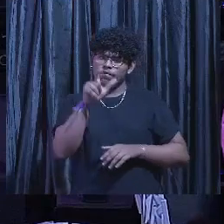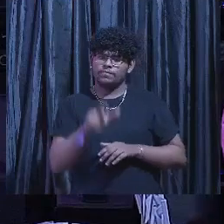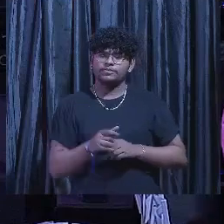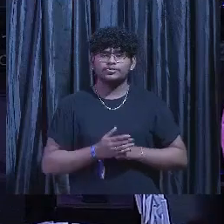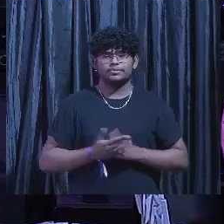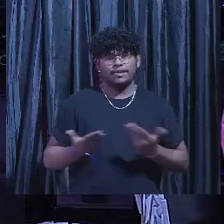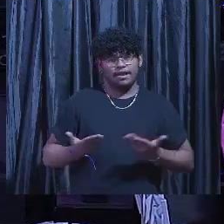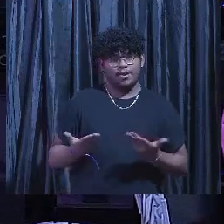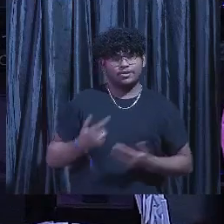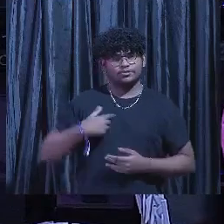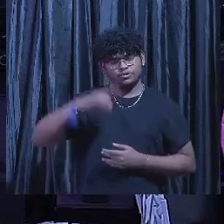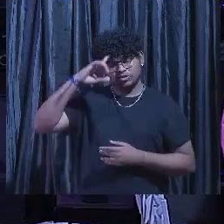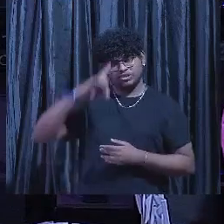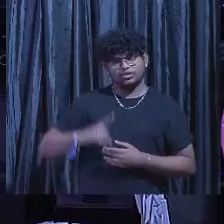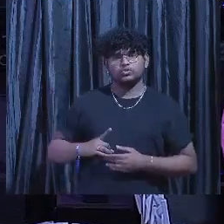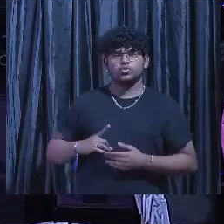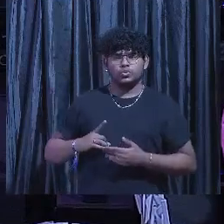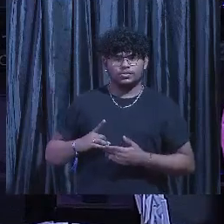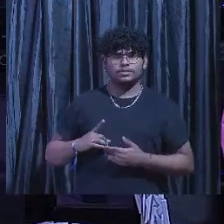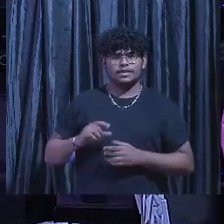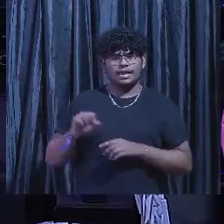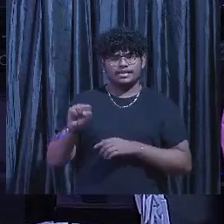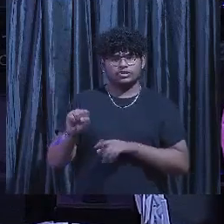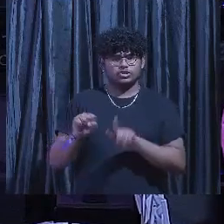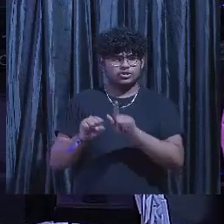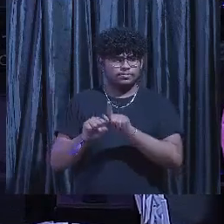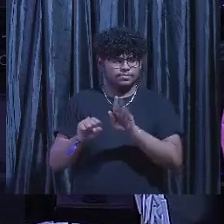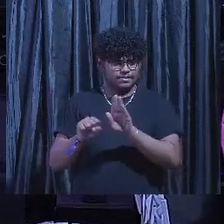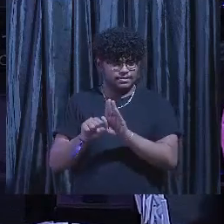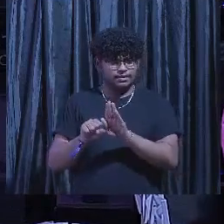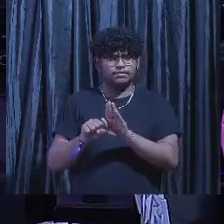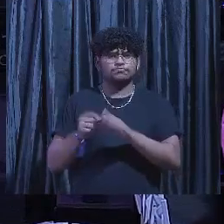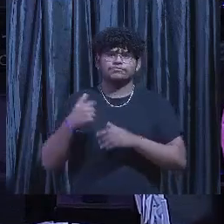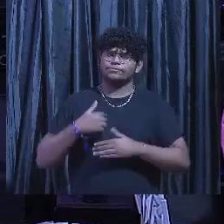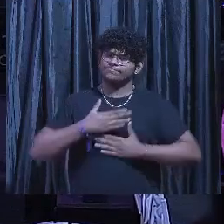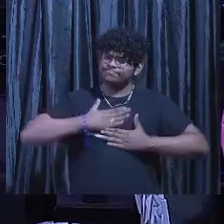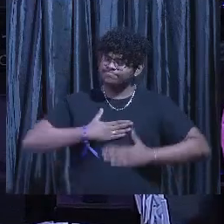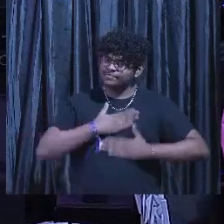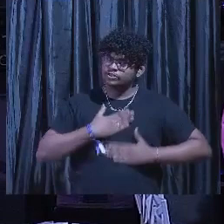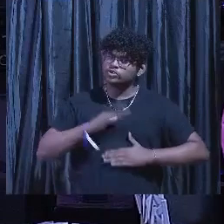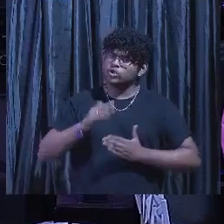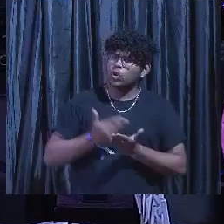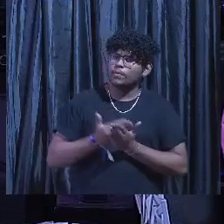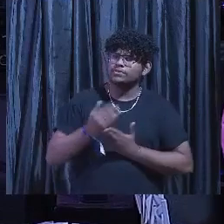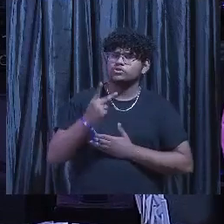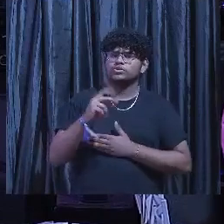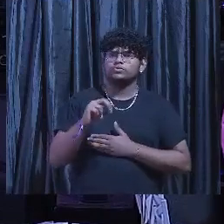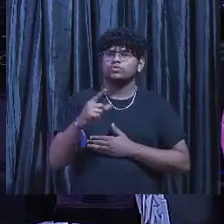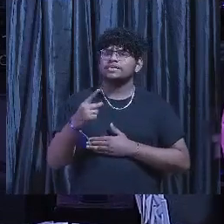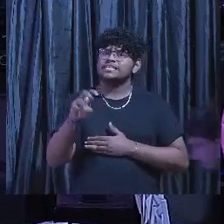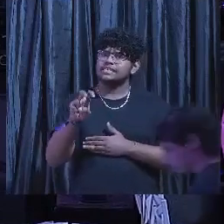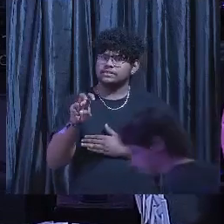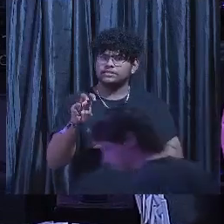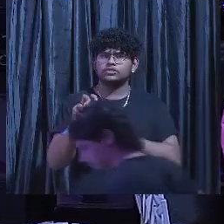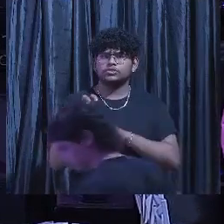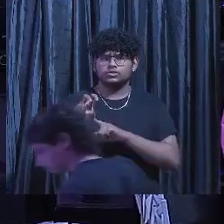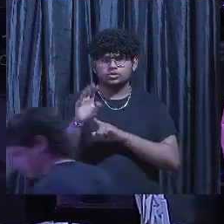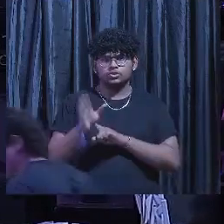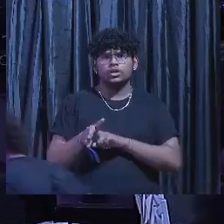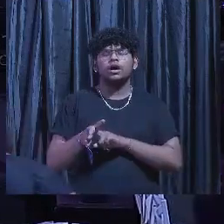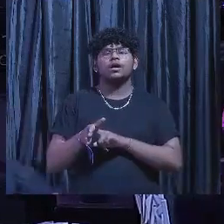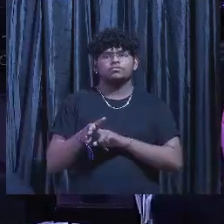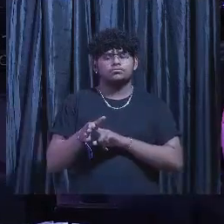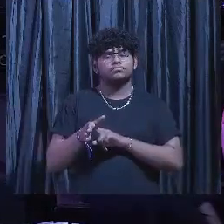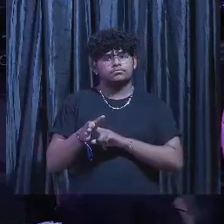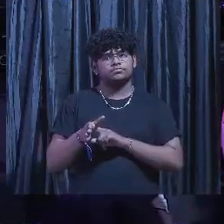executiva do Social Good Brasil. Tenho muita honra de fazer parte dessa organização desde 2015. Mas